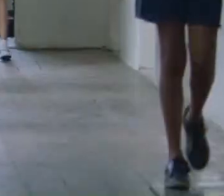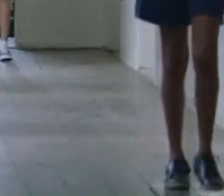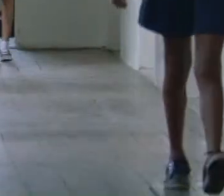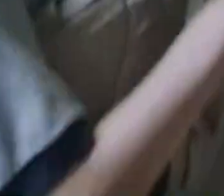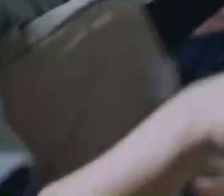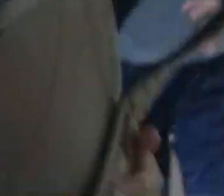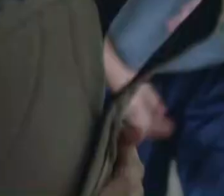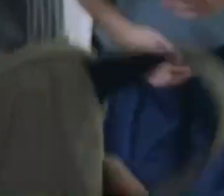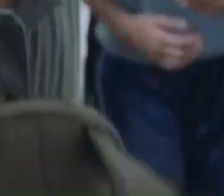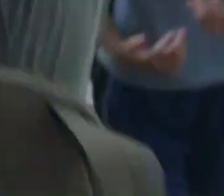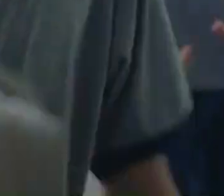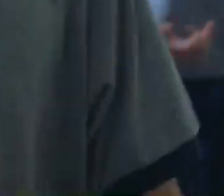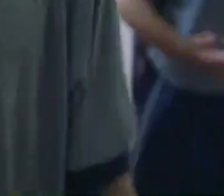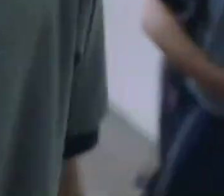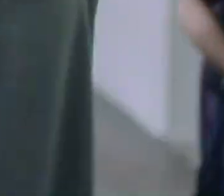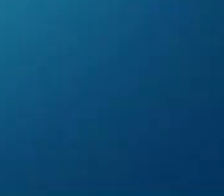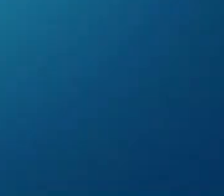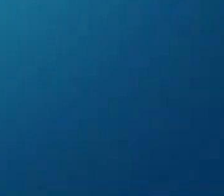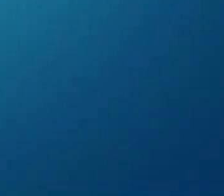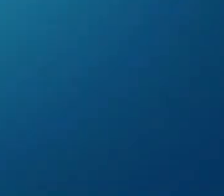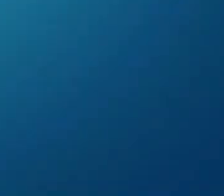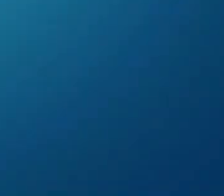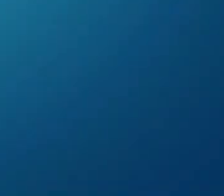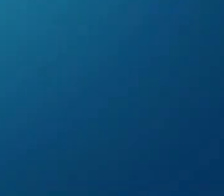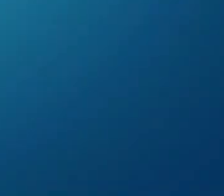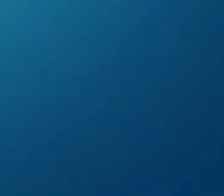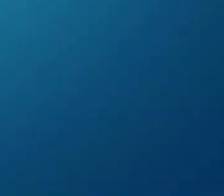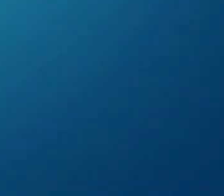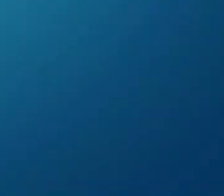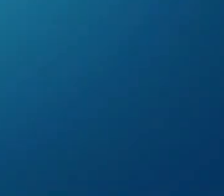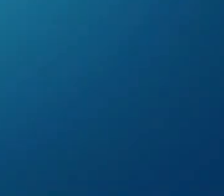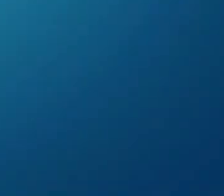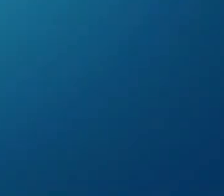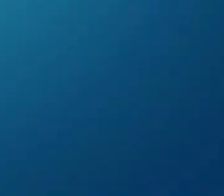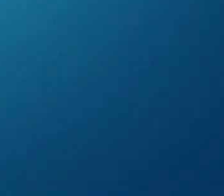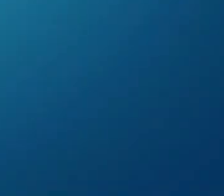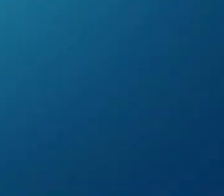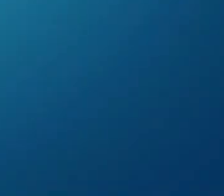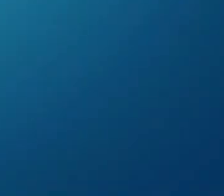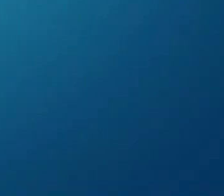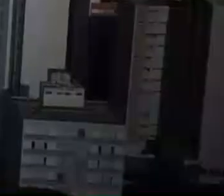as oportunidades também serão. Ministério da Educação, Governo Federal.